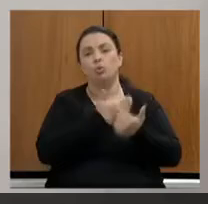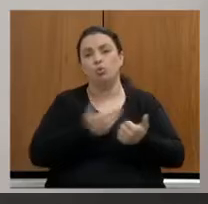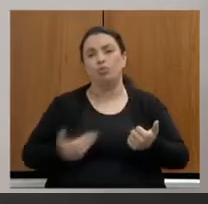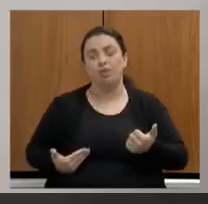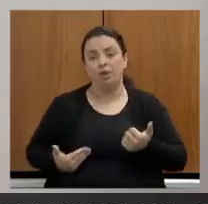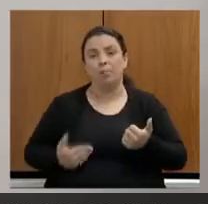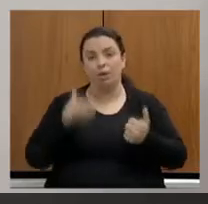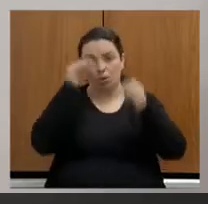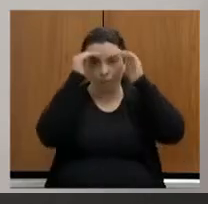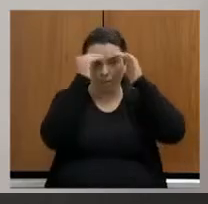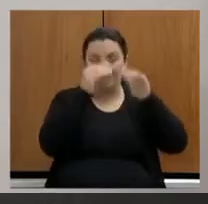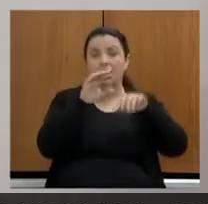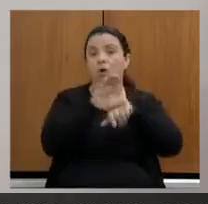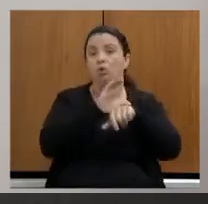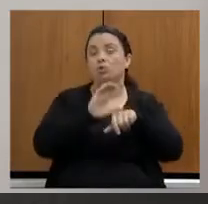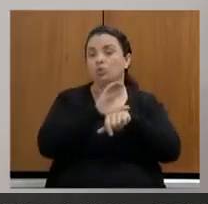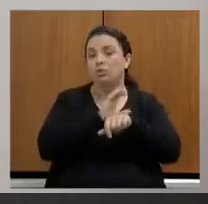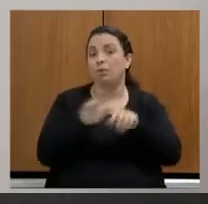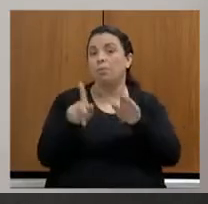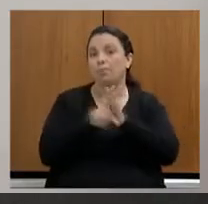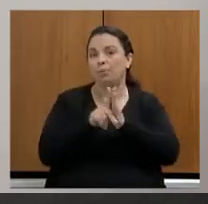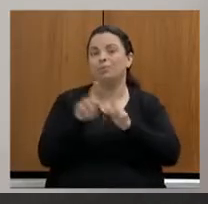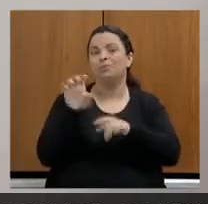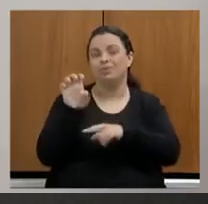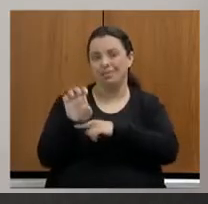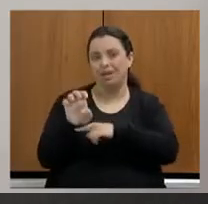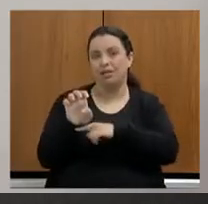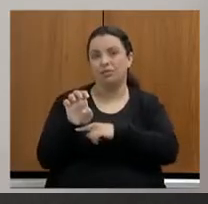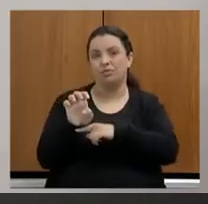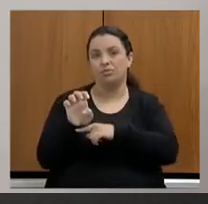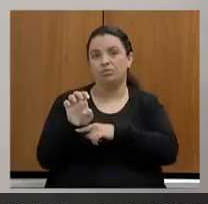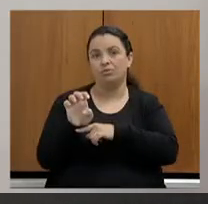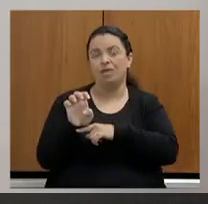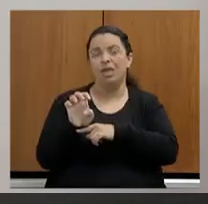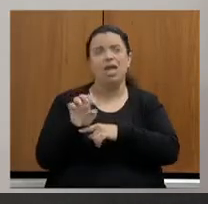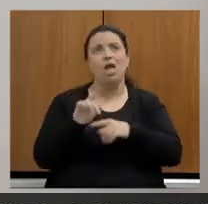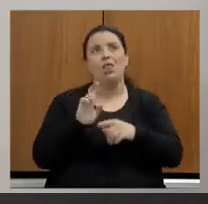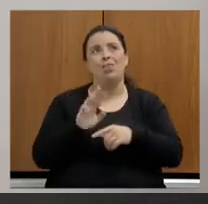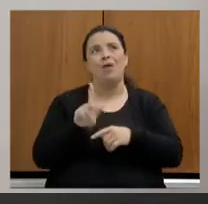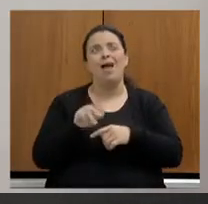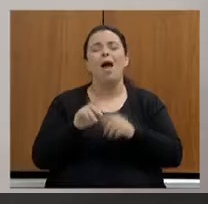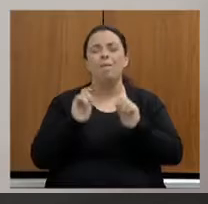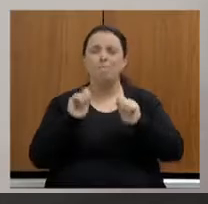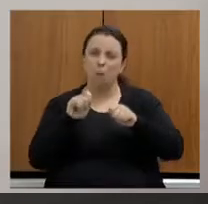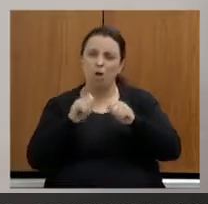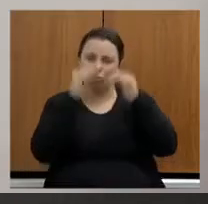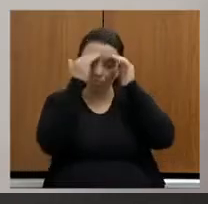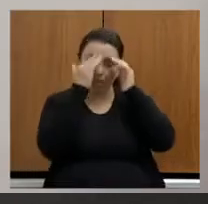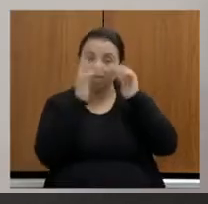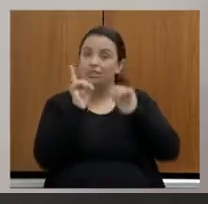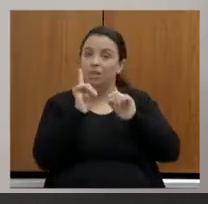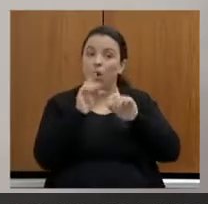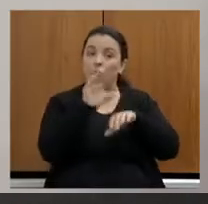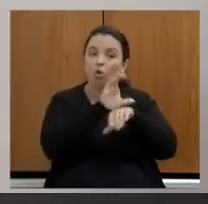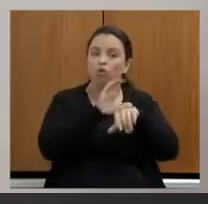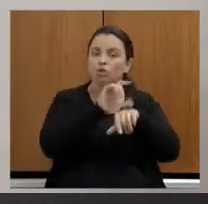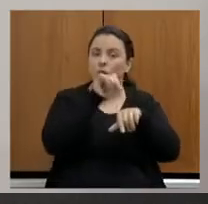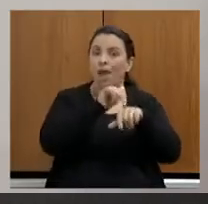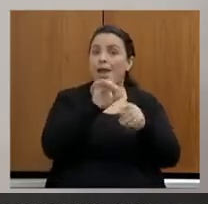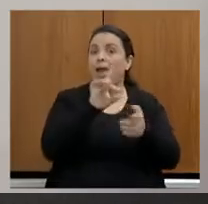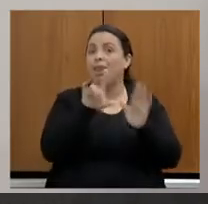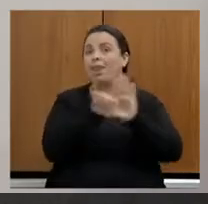Federal a constituição do estado a gente não compra constituição quando a gente pode a gente compra a constituição porque ela é uma constituição